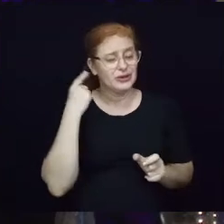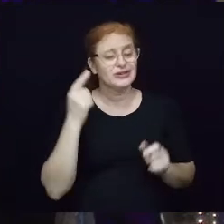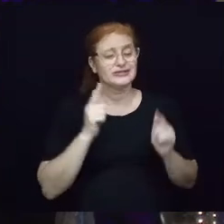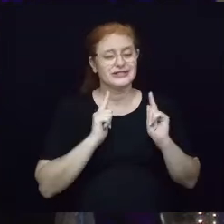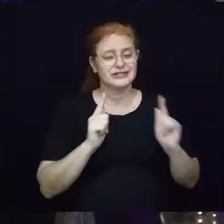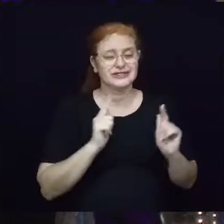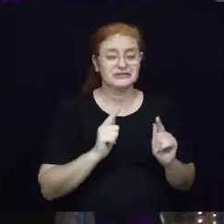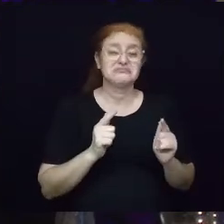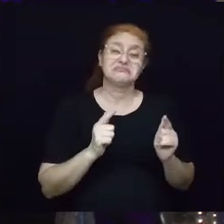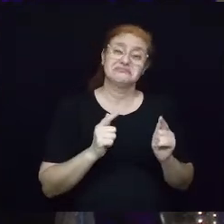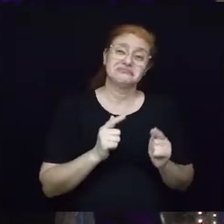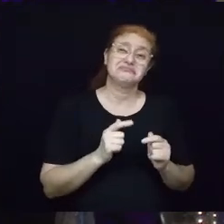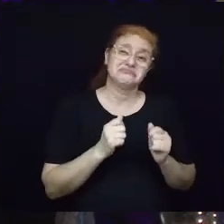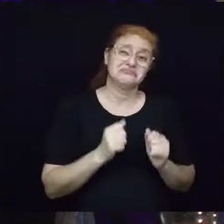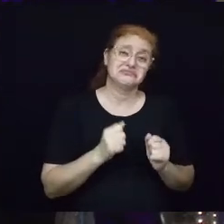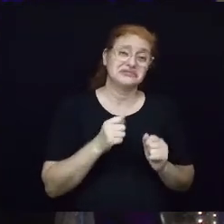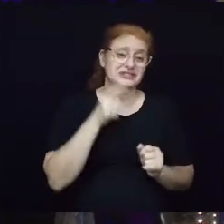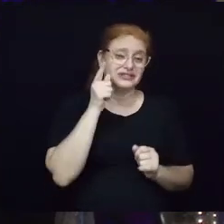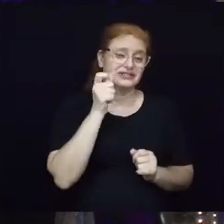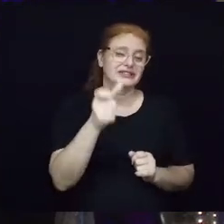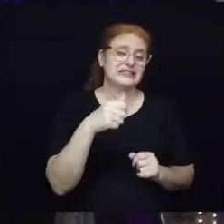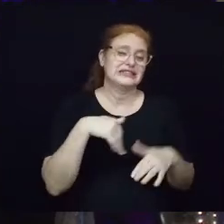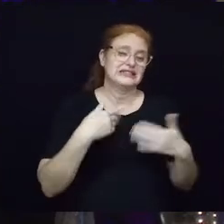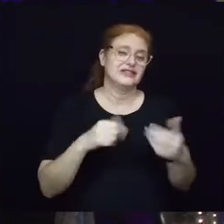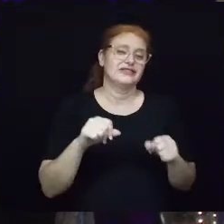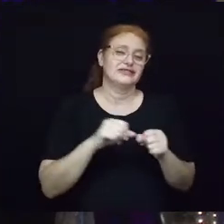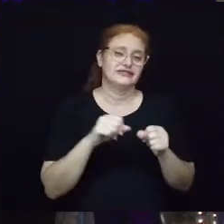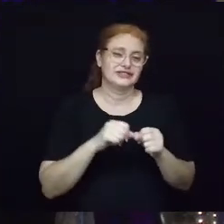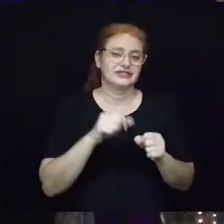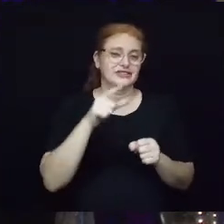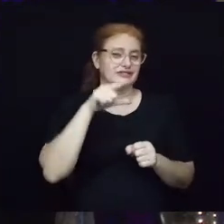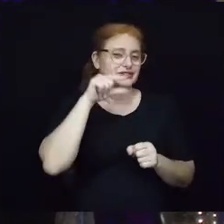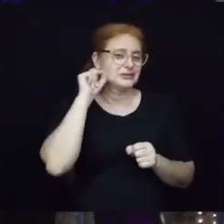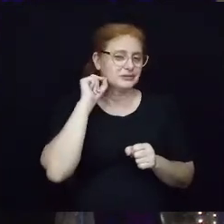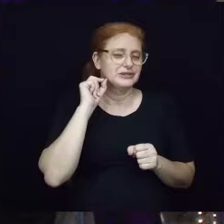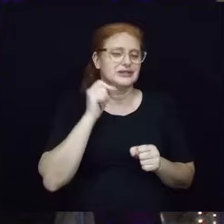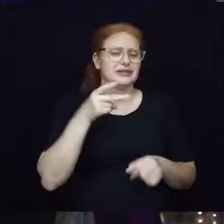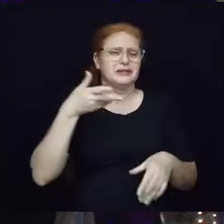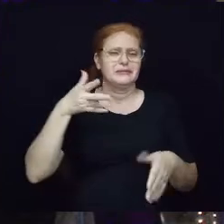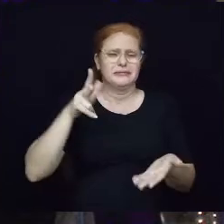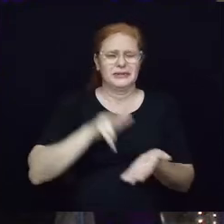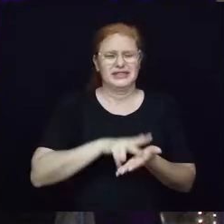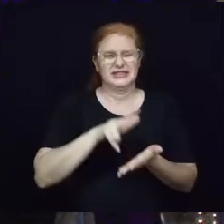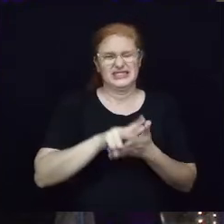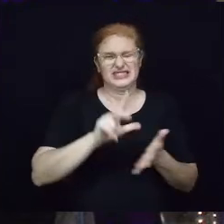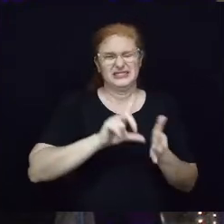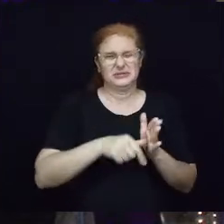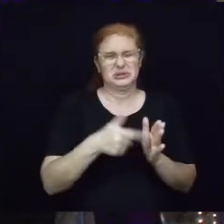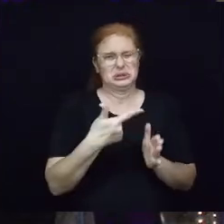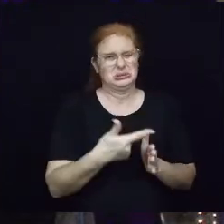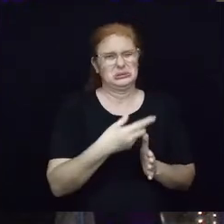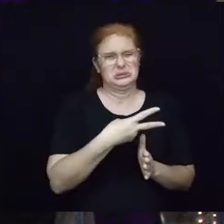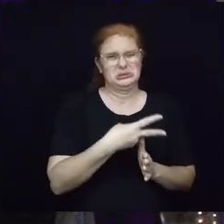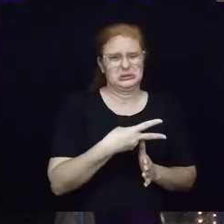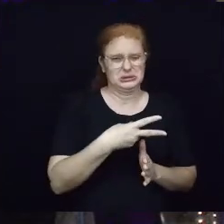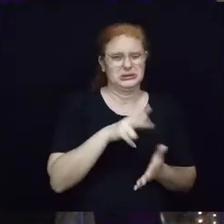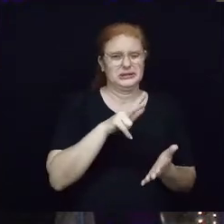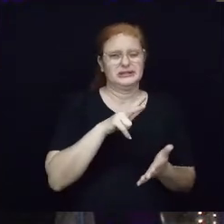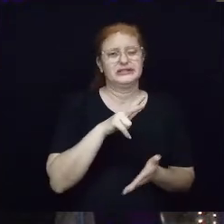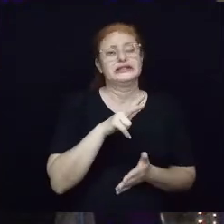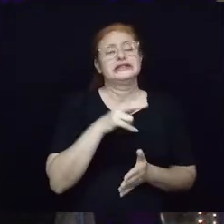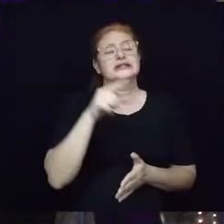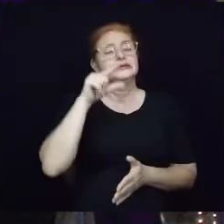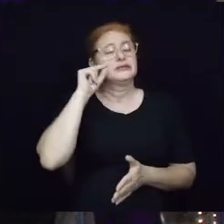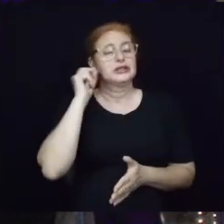isso aí é uma coisa interessante. E aí eu acabei que fiz o vestibular e passei, depois de sei lá, 2 ou 3 vestibulares que